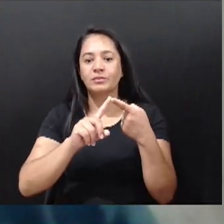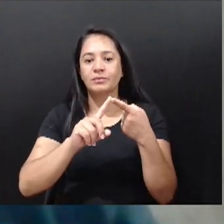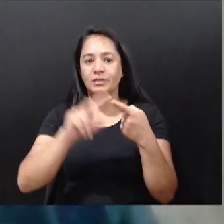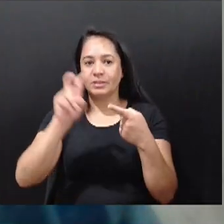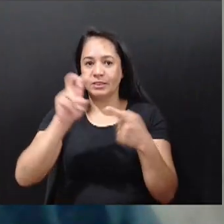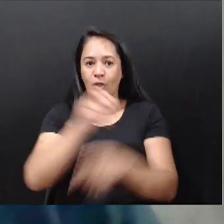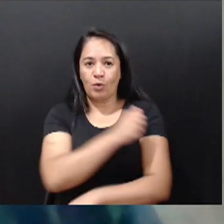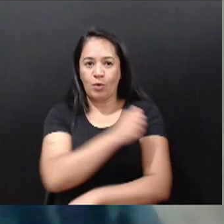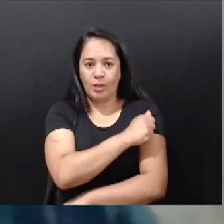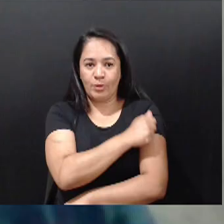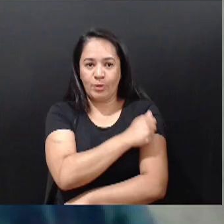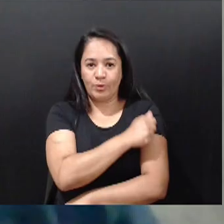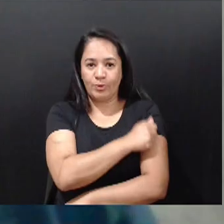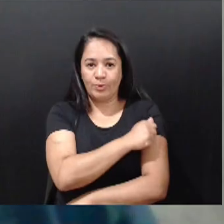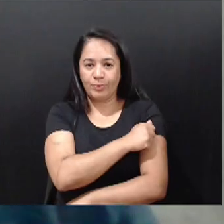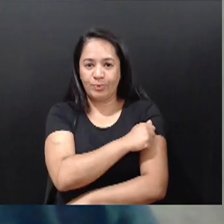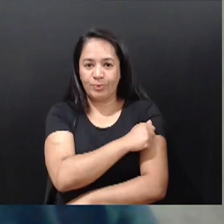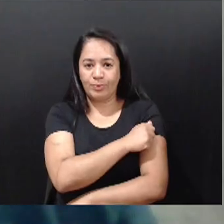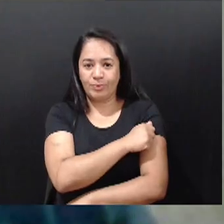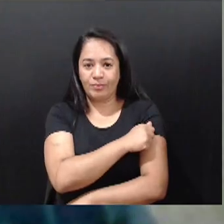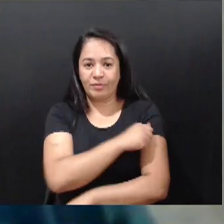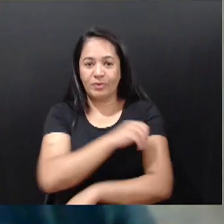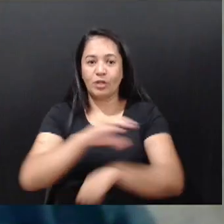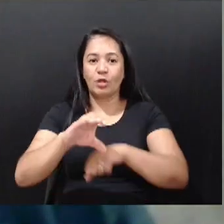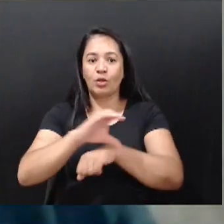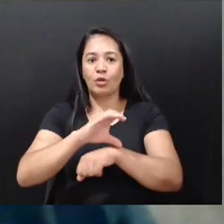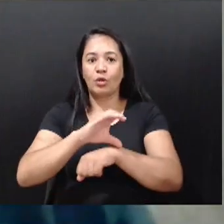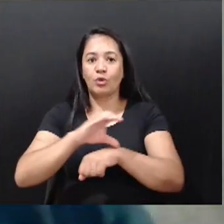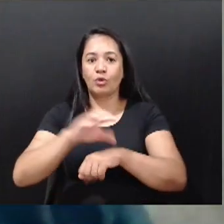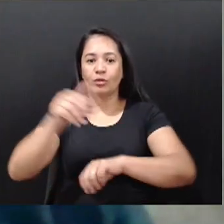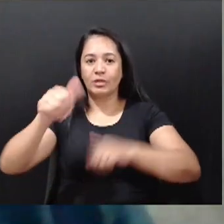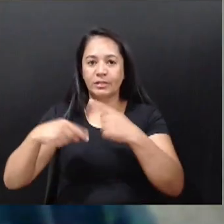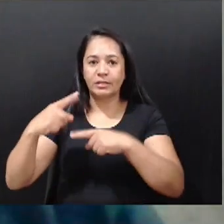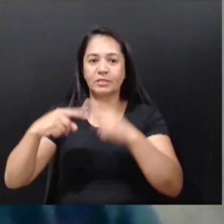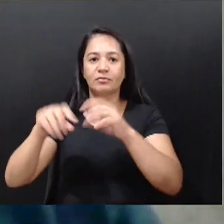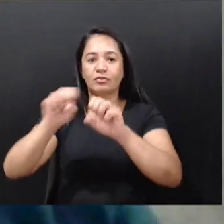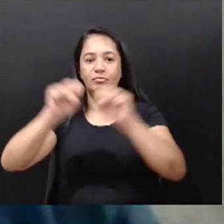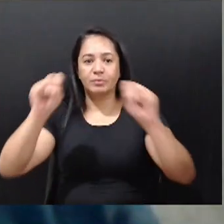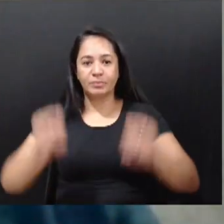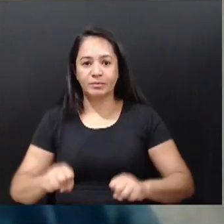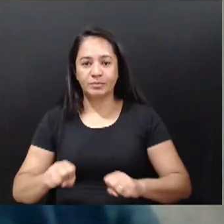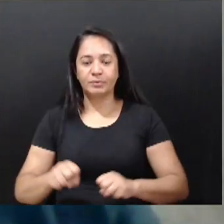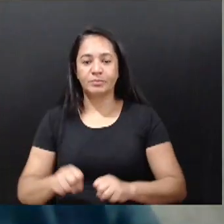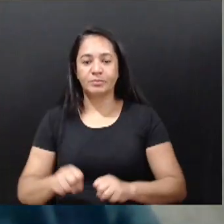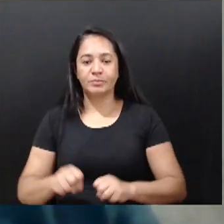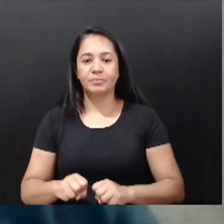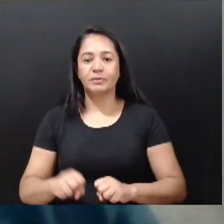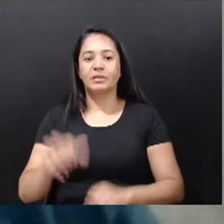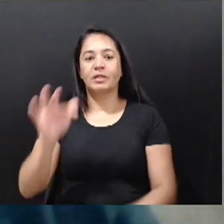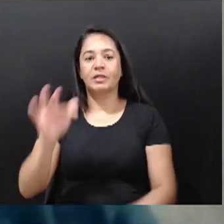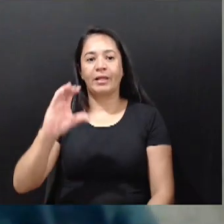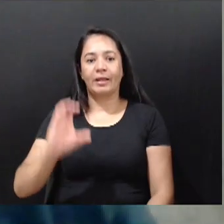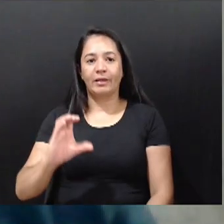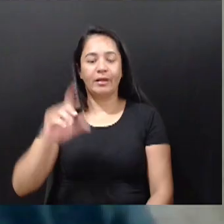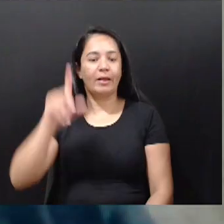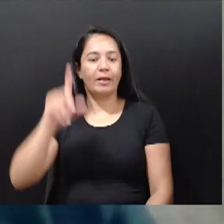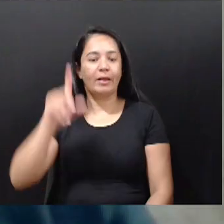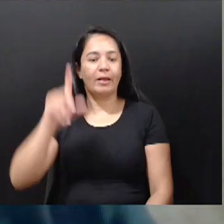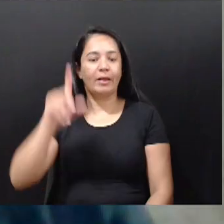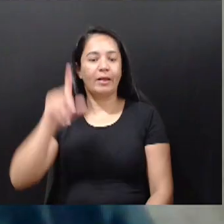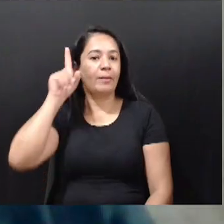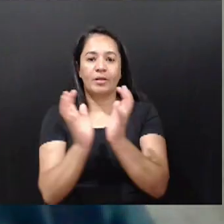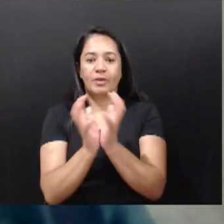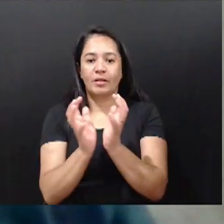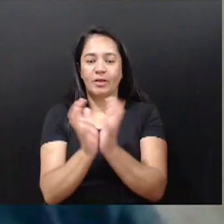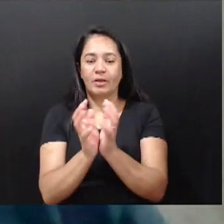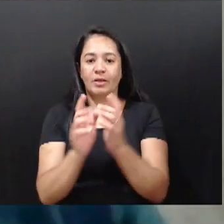por 5 alunos do curso de Análise e Desenvolvimento de Sistemas da FATEC Americana, né? Então, a equipe, quem faz parte da equipe,